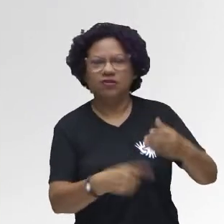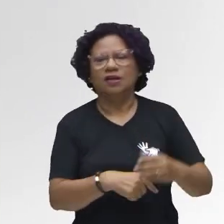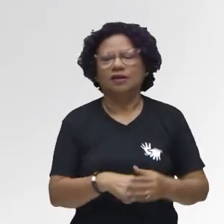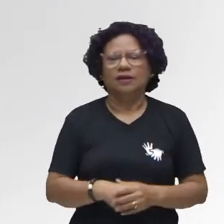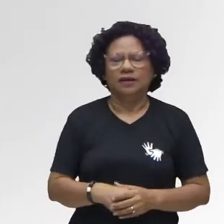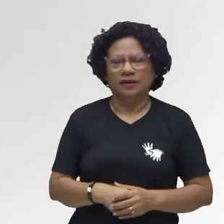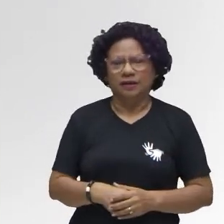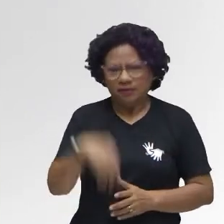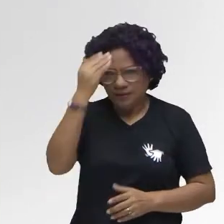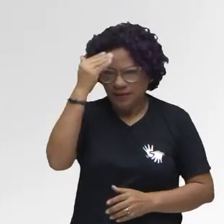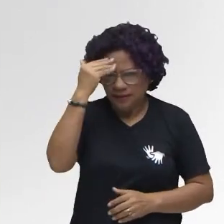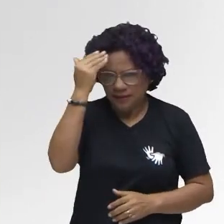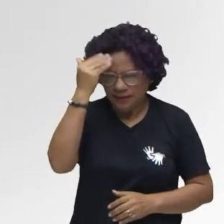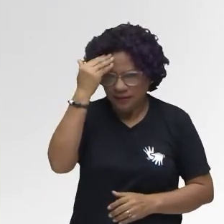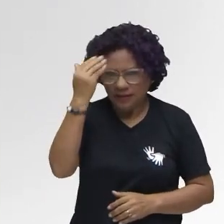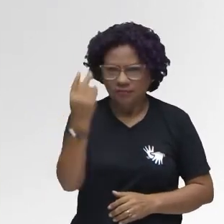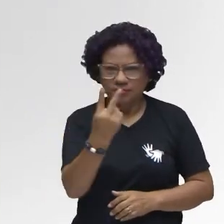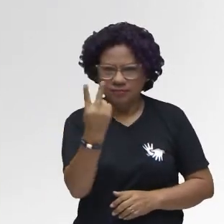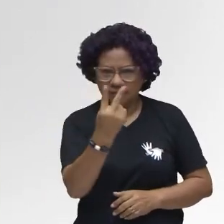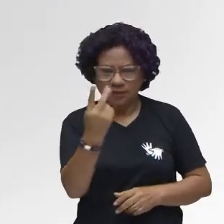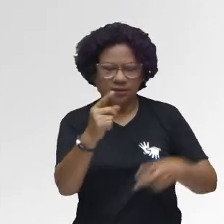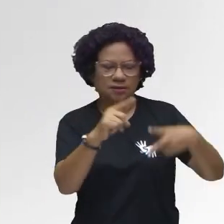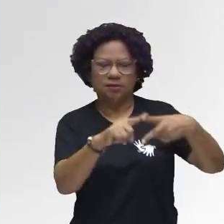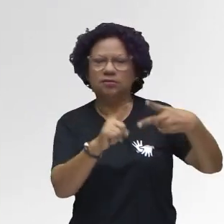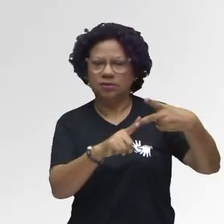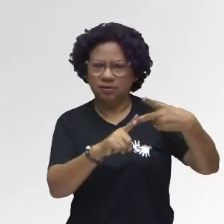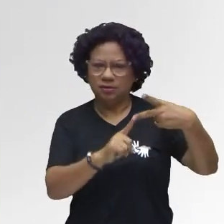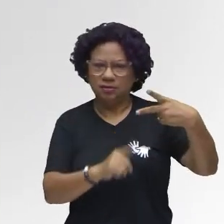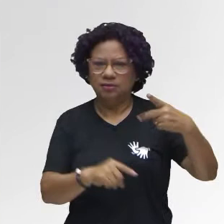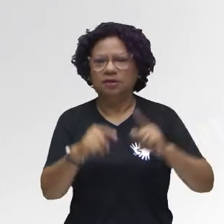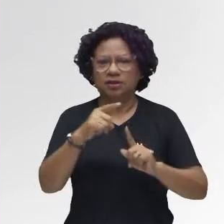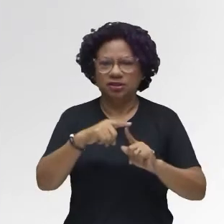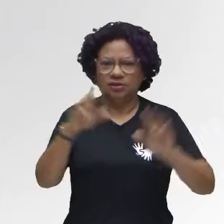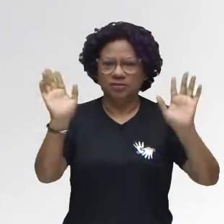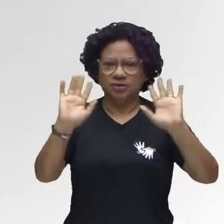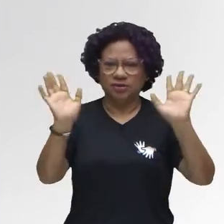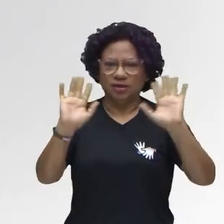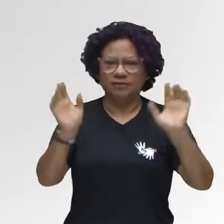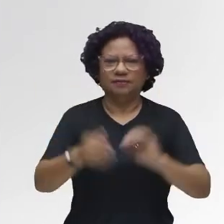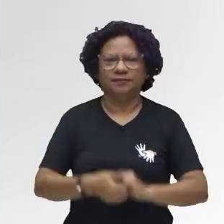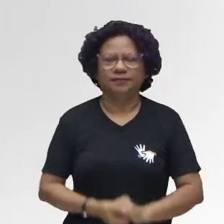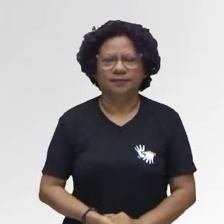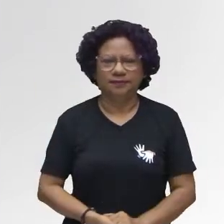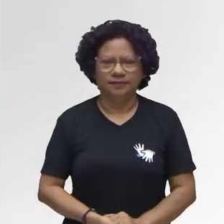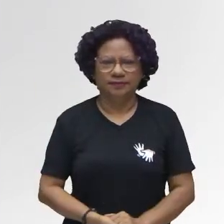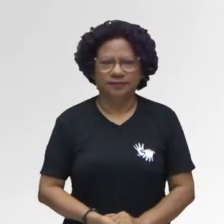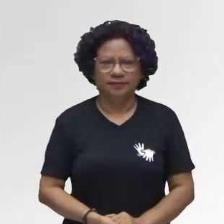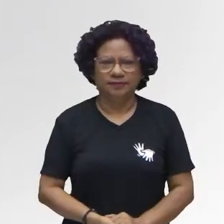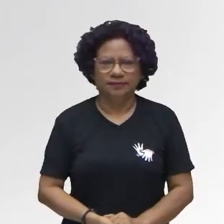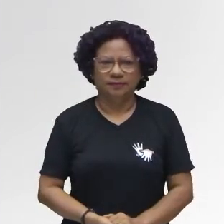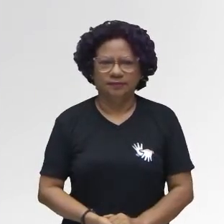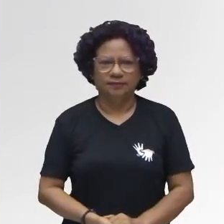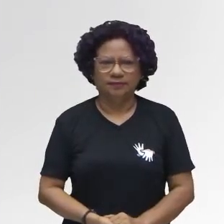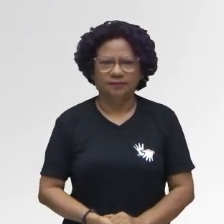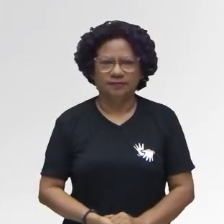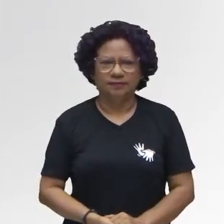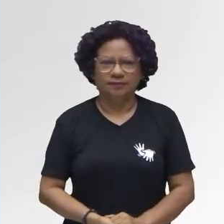que tenham entendido sobre os tipos de indústria. Até a próxima, turma!